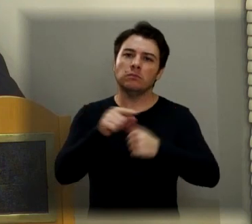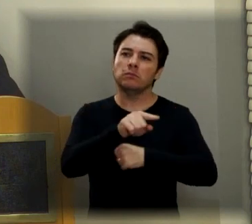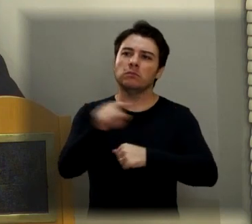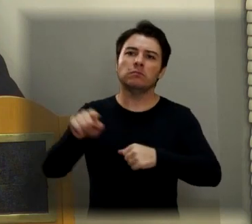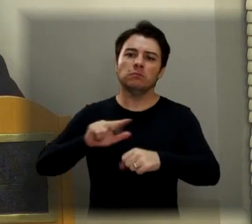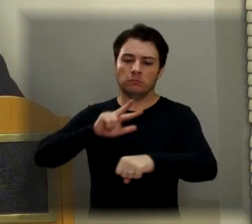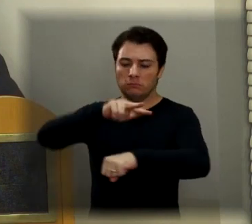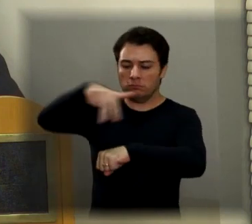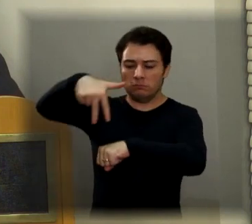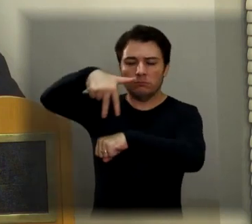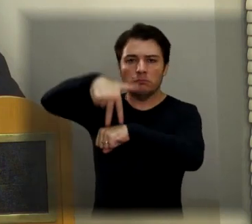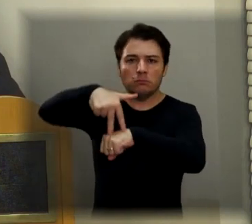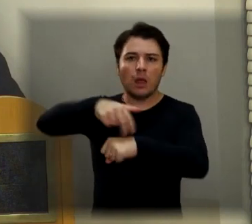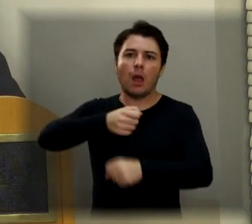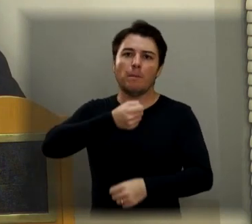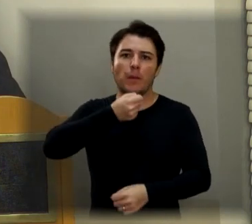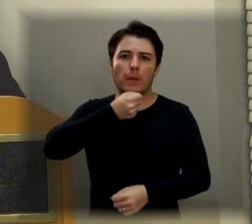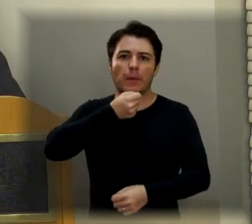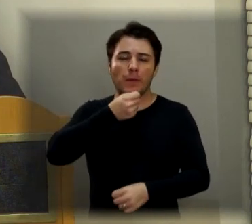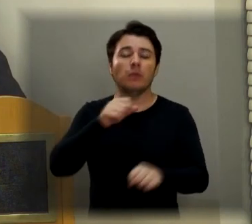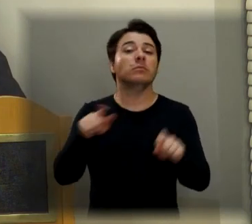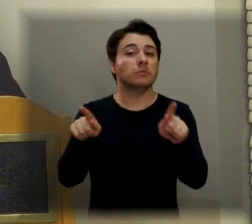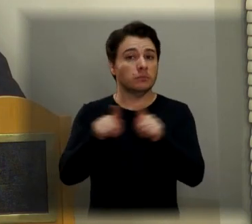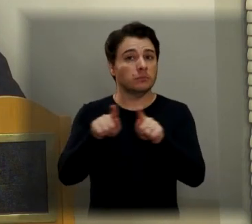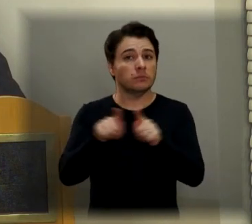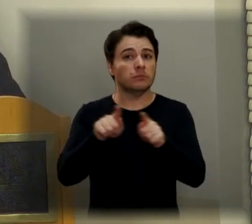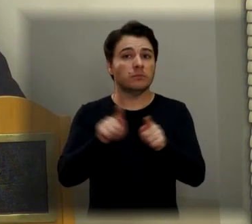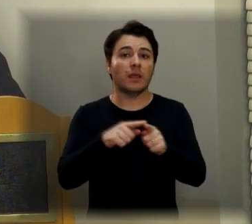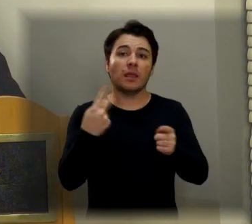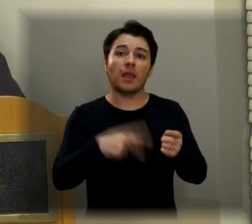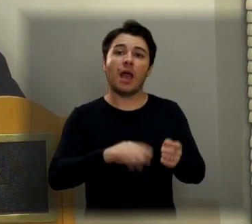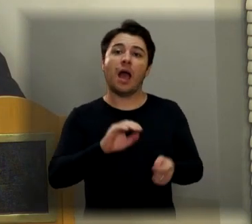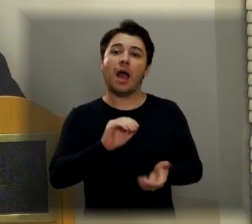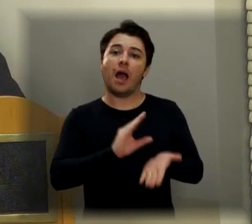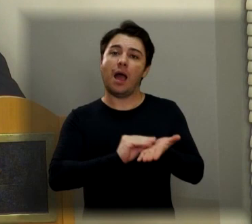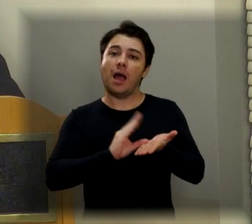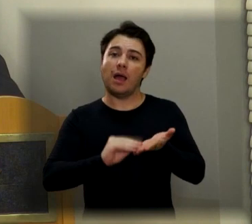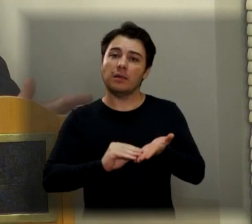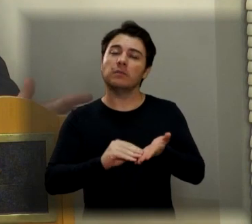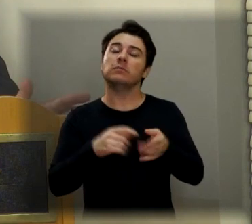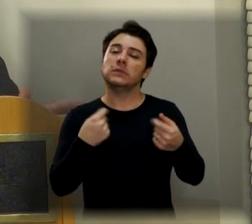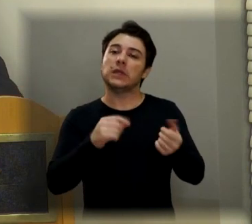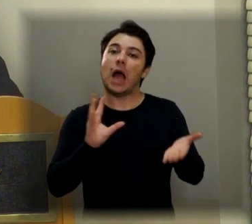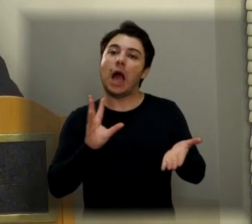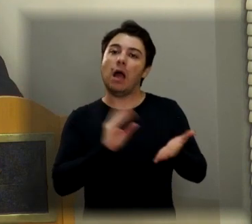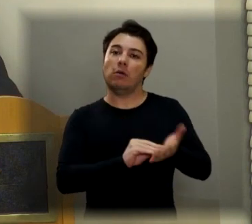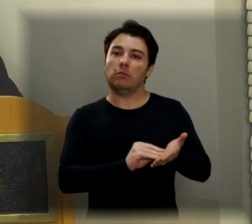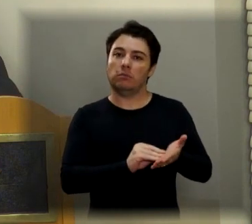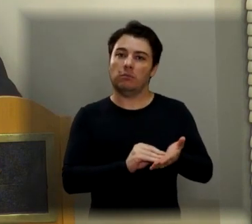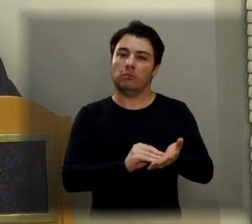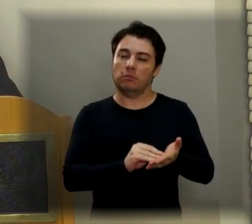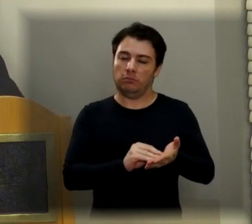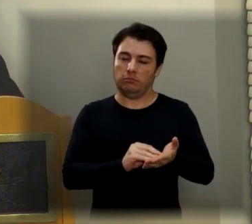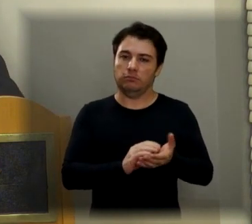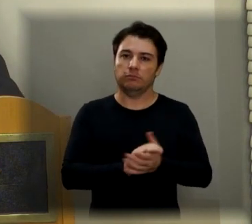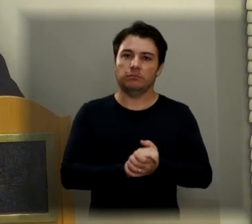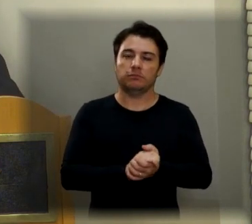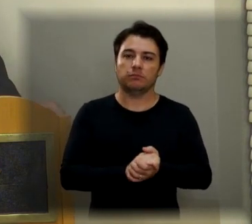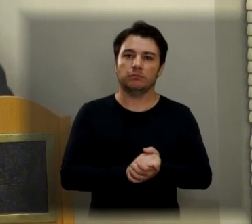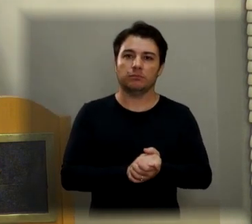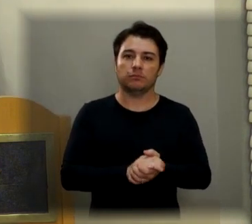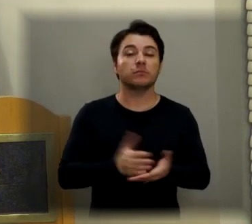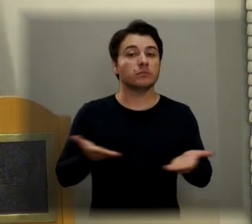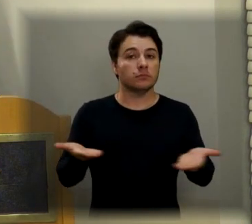preciso que tudo seja feito ao microfone bem como também fique registrado na ata eletrônica a audiência pública que é o próprio